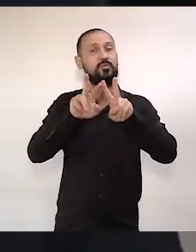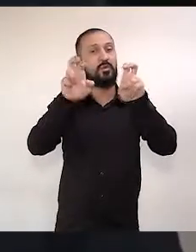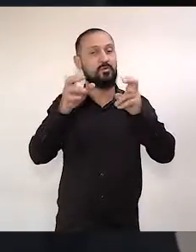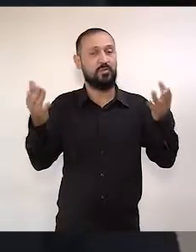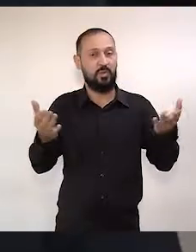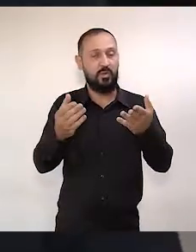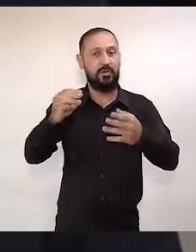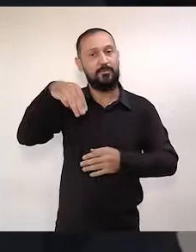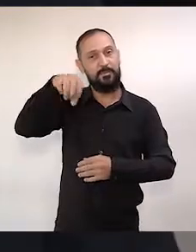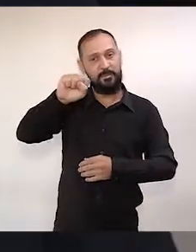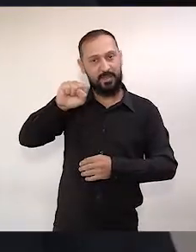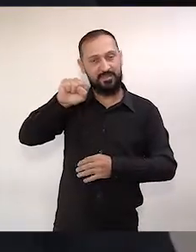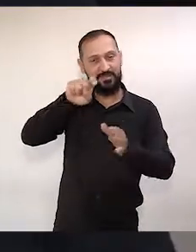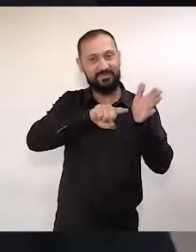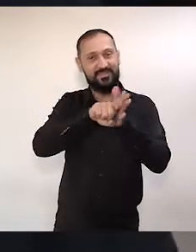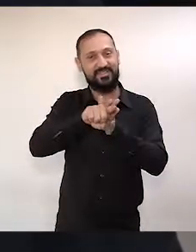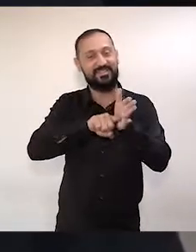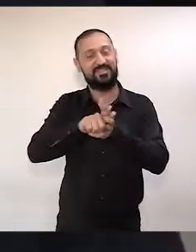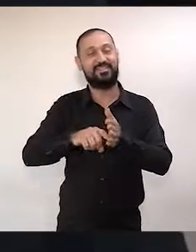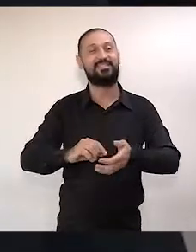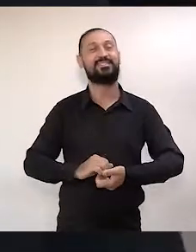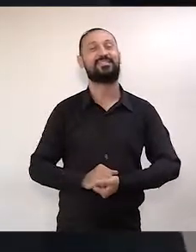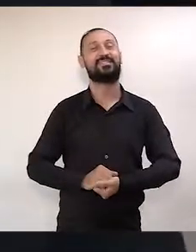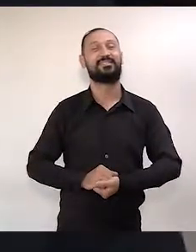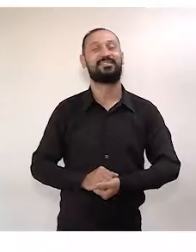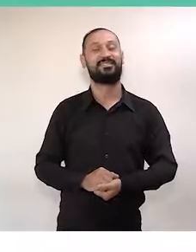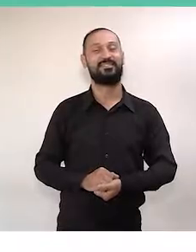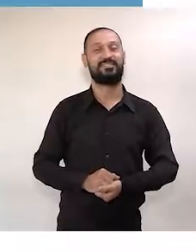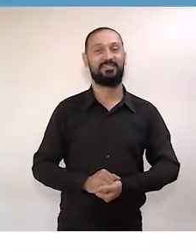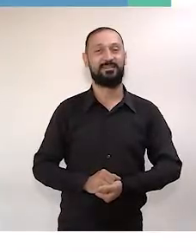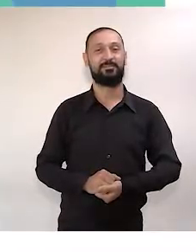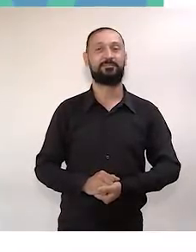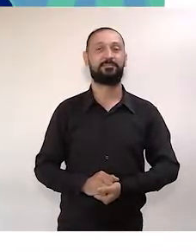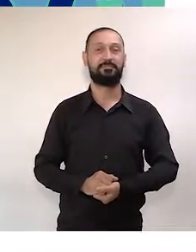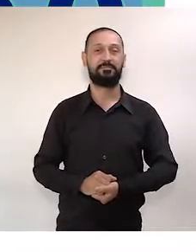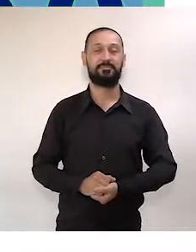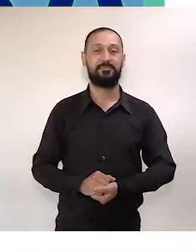câncer. E esse é o assunto do MS em Pesquisa de hoje.